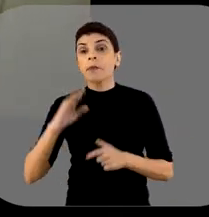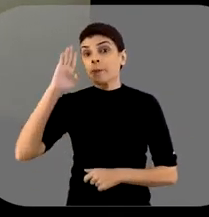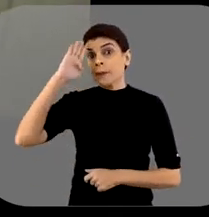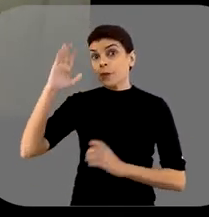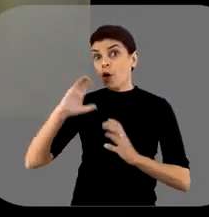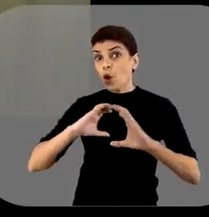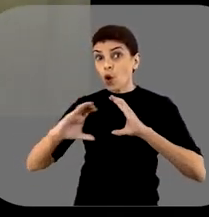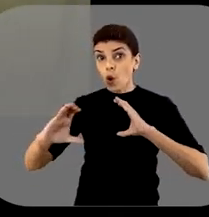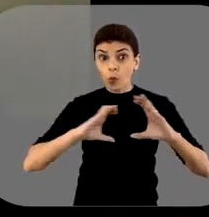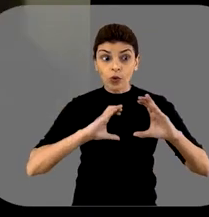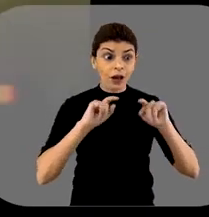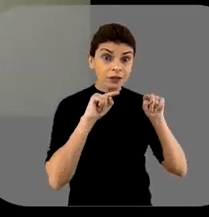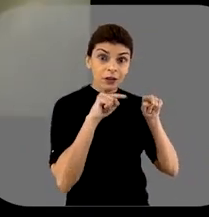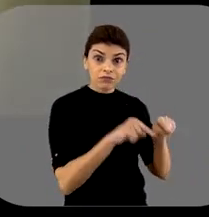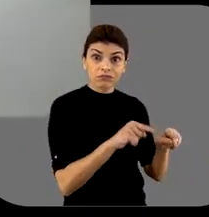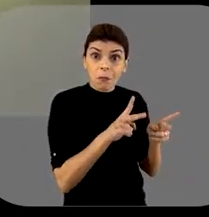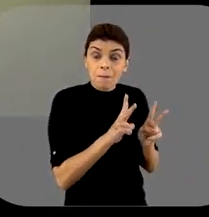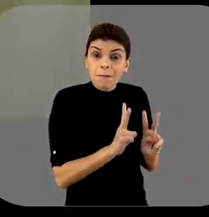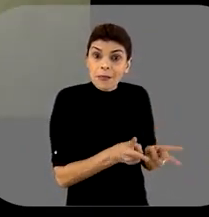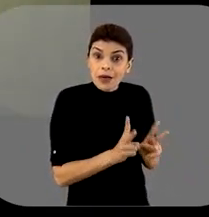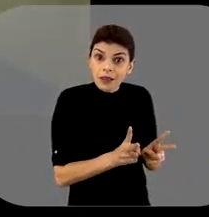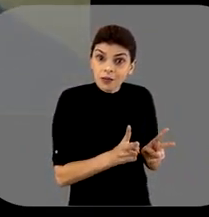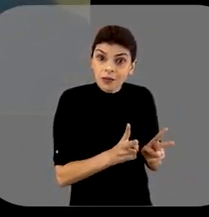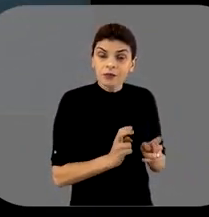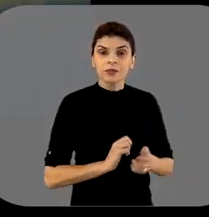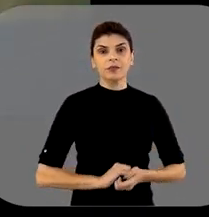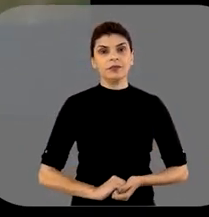nossa principal comunicação é essa.